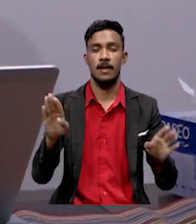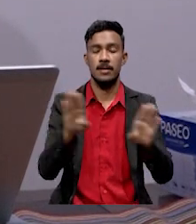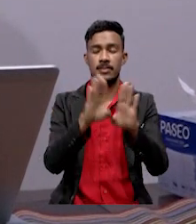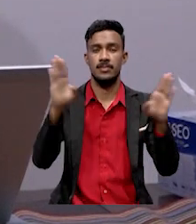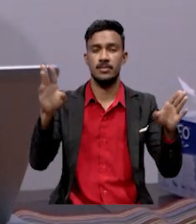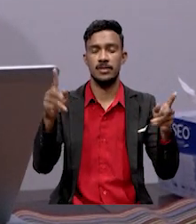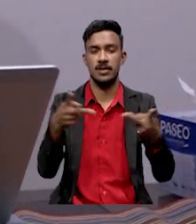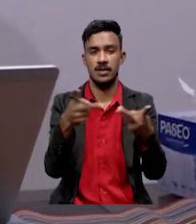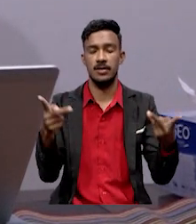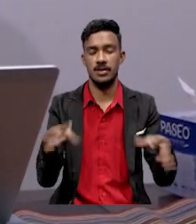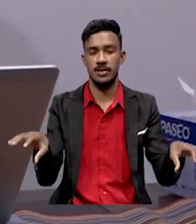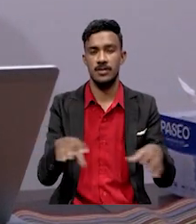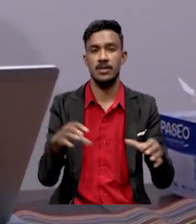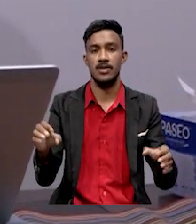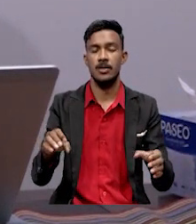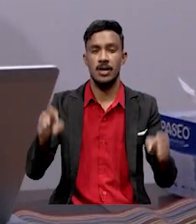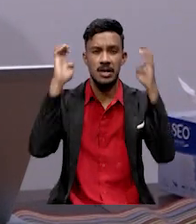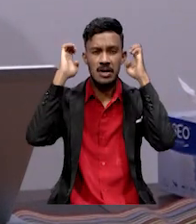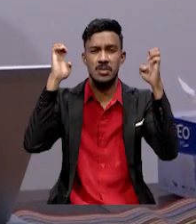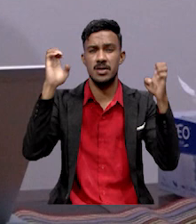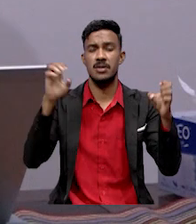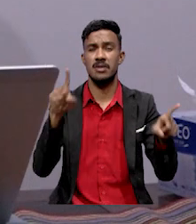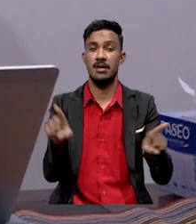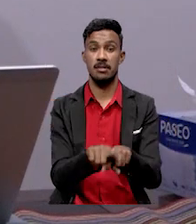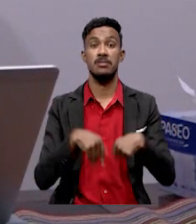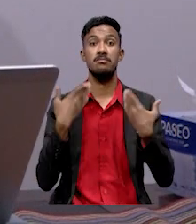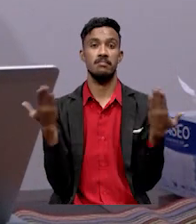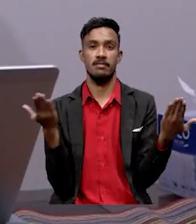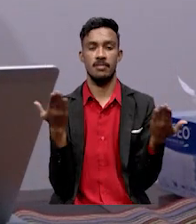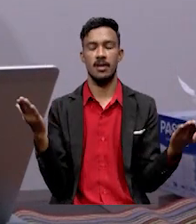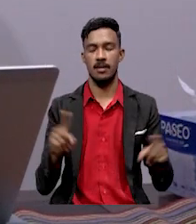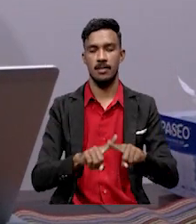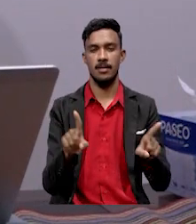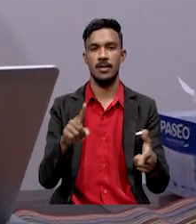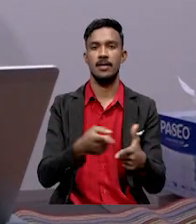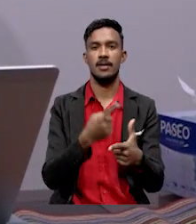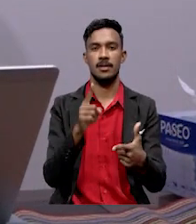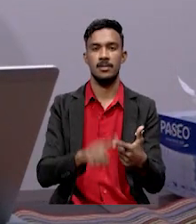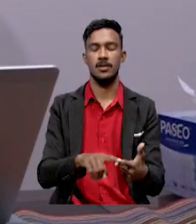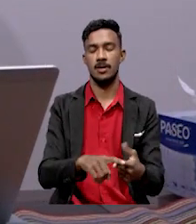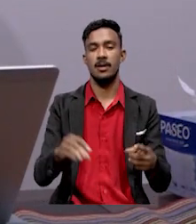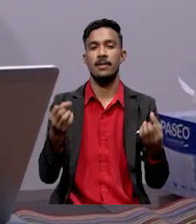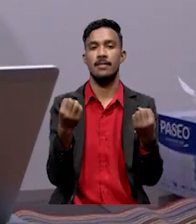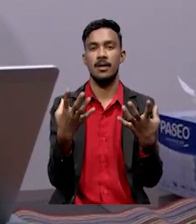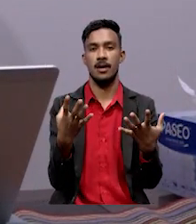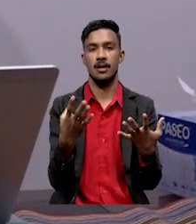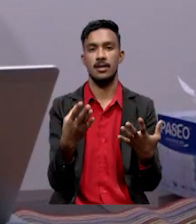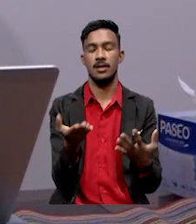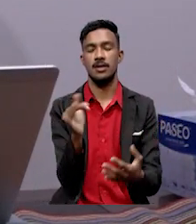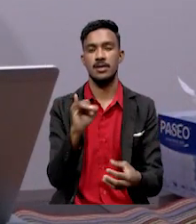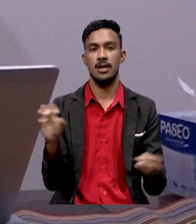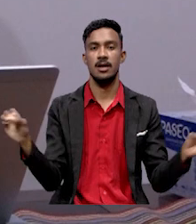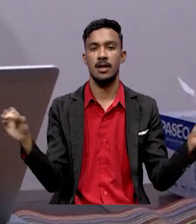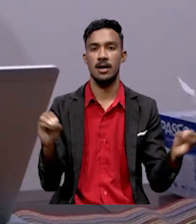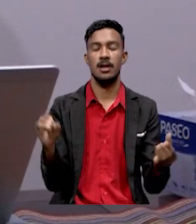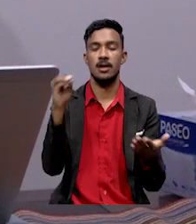ninia edukasaun kalar. E depois mos barak liu sira la